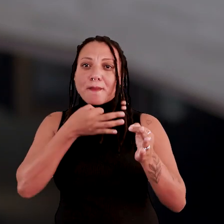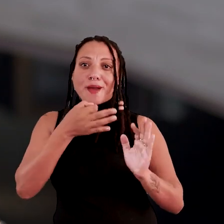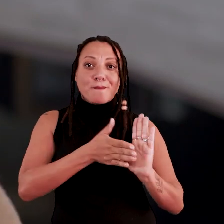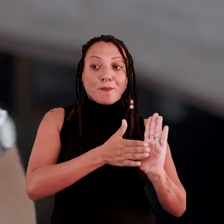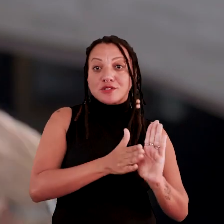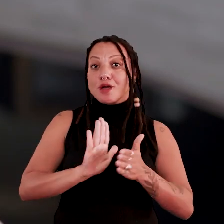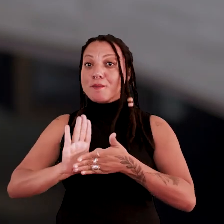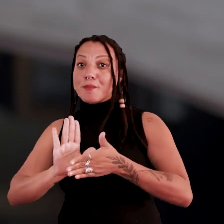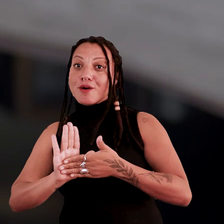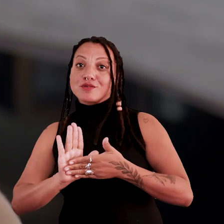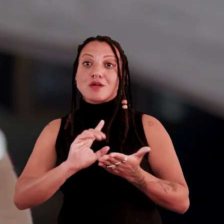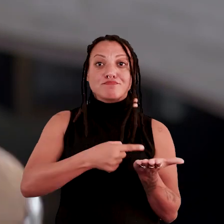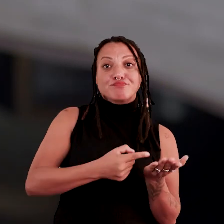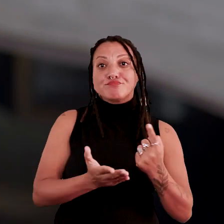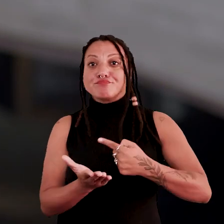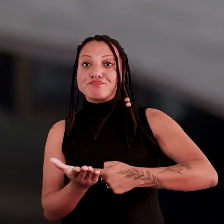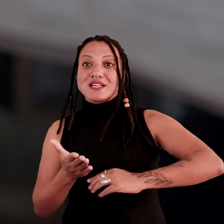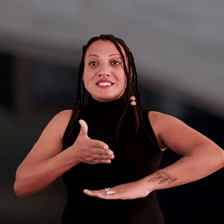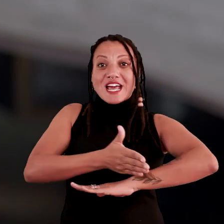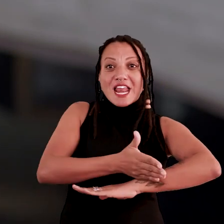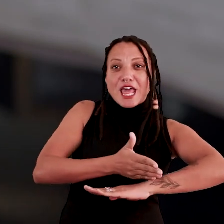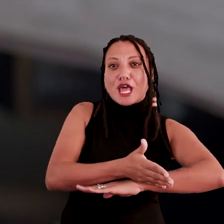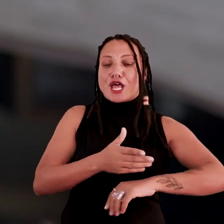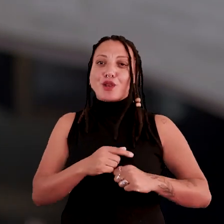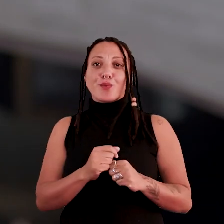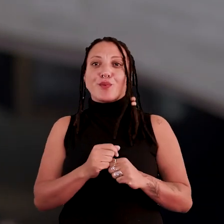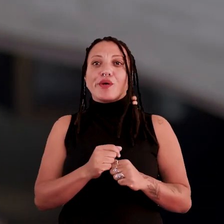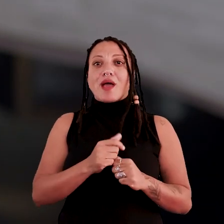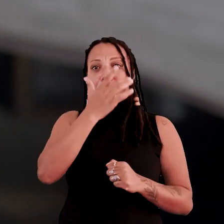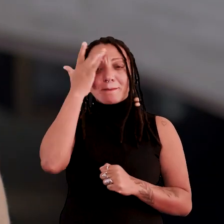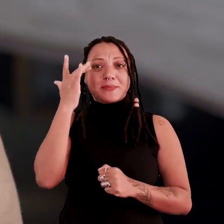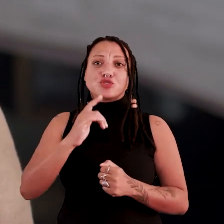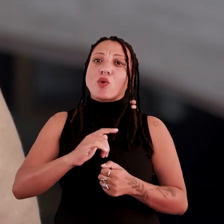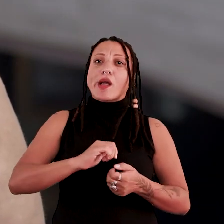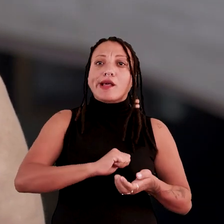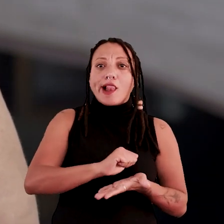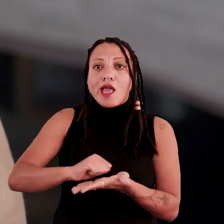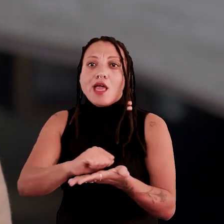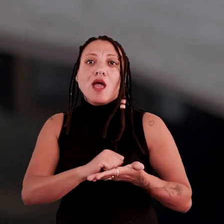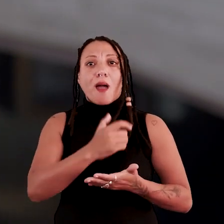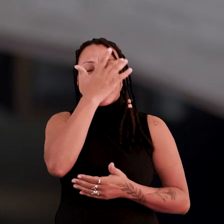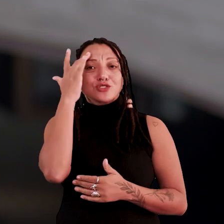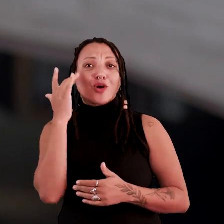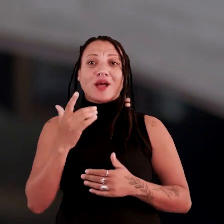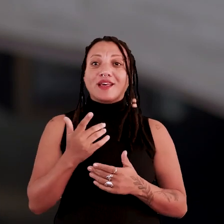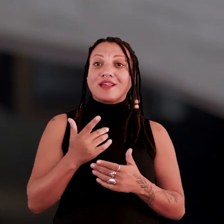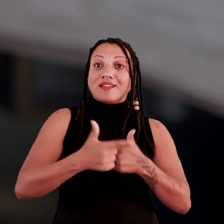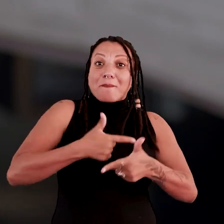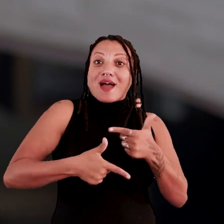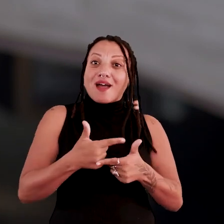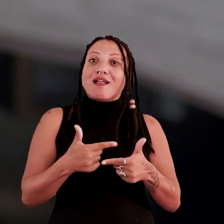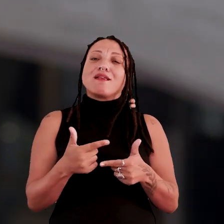carpinteiro, o fornecedor, como um arquivo que sempre está dando soluções propriamente das possibilidades